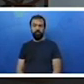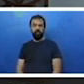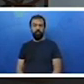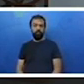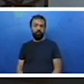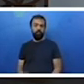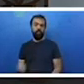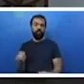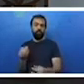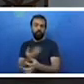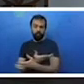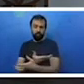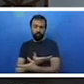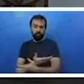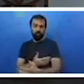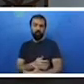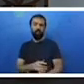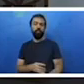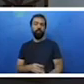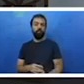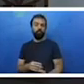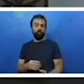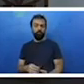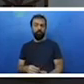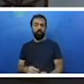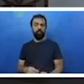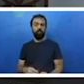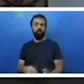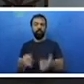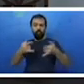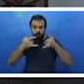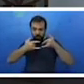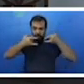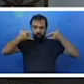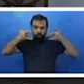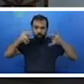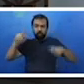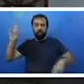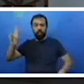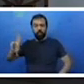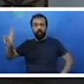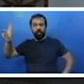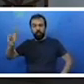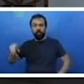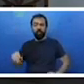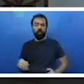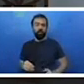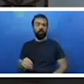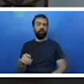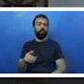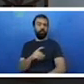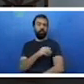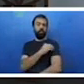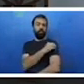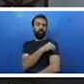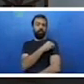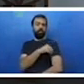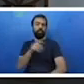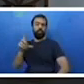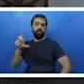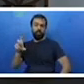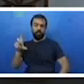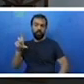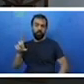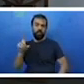E para nós terminarmos, né, aquele recadinho sempre do finalzinho da aula, usar máscara para sair de casa, usem sempre o álcool gel nas mãos, só saia de casa